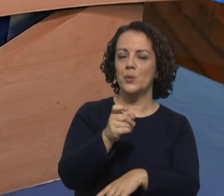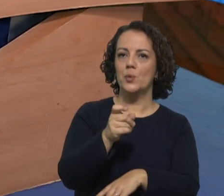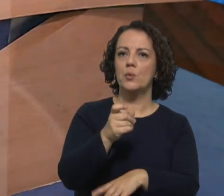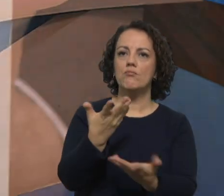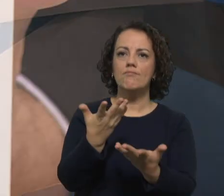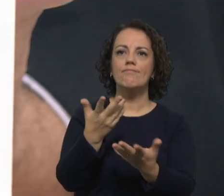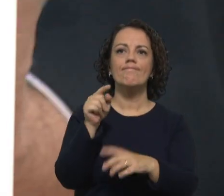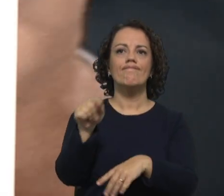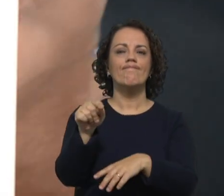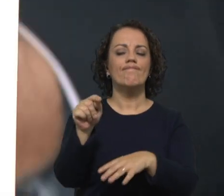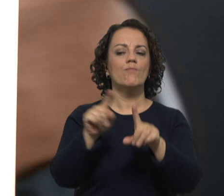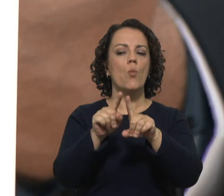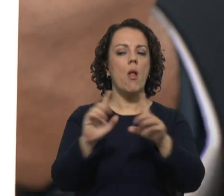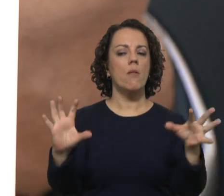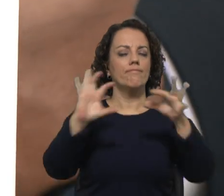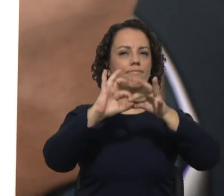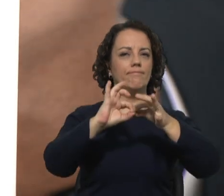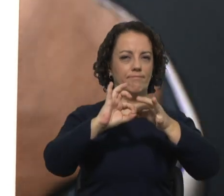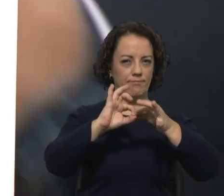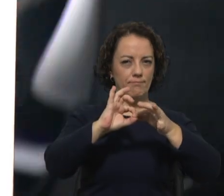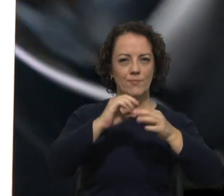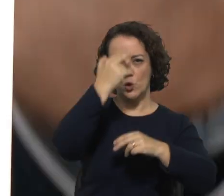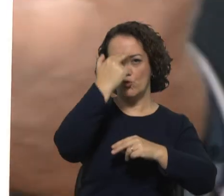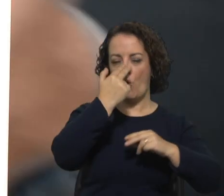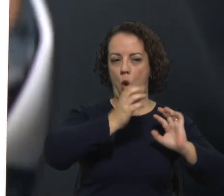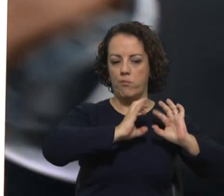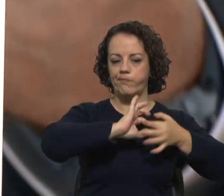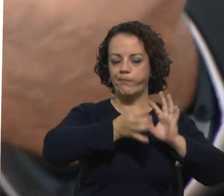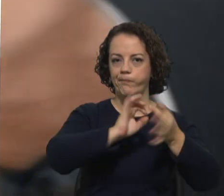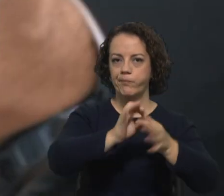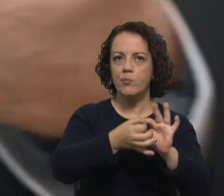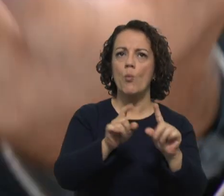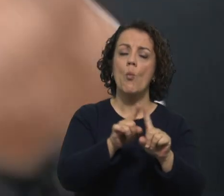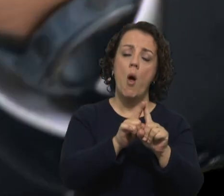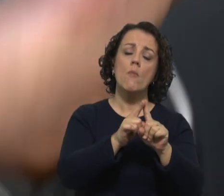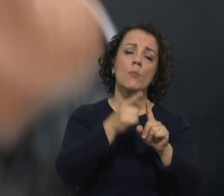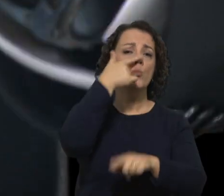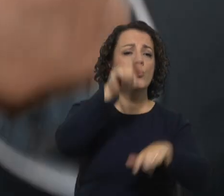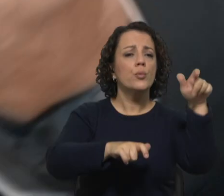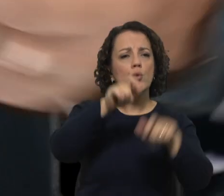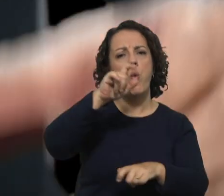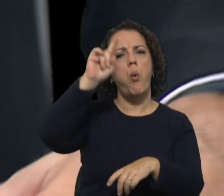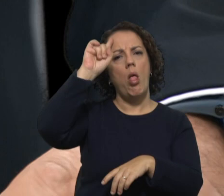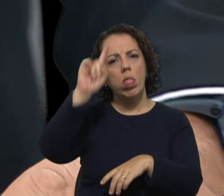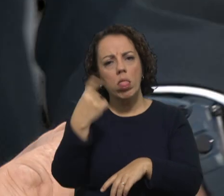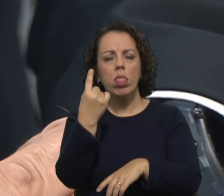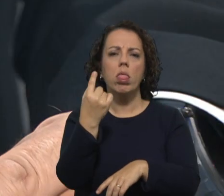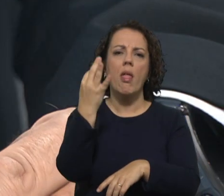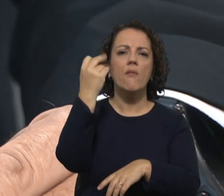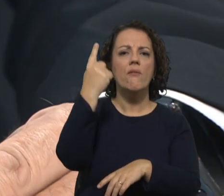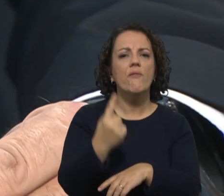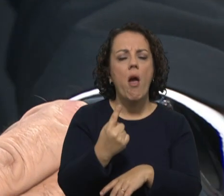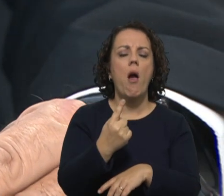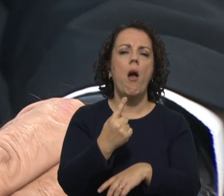levar ao enquadramento histórico, tantas vezes, os conhecimentos da ordem da fé que as pessoas têm e guardam e escutam